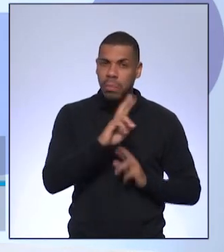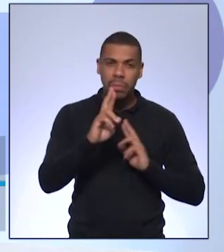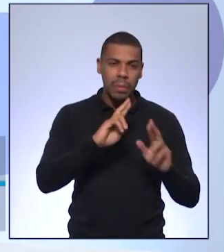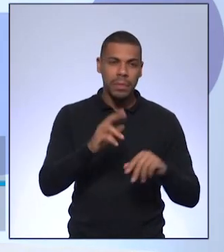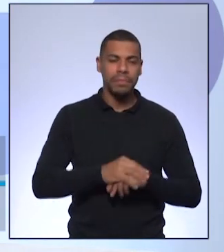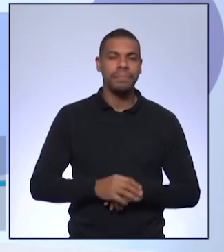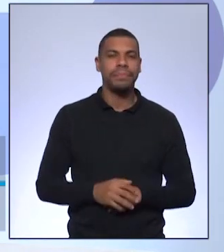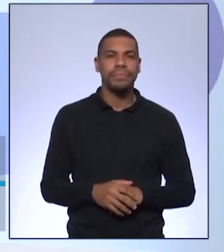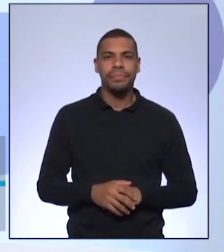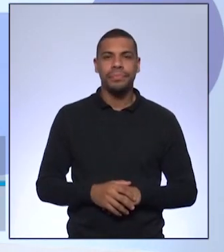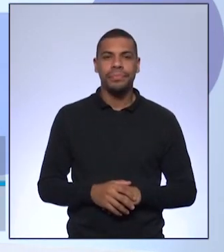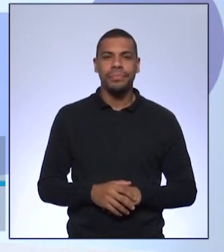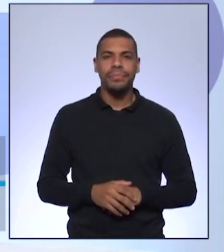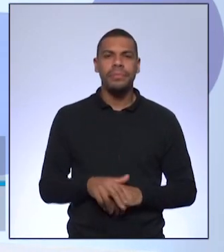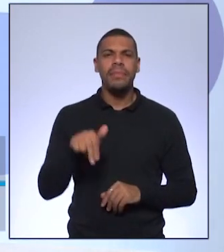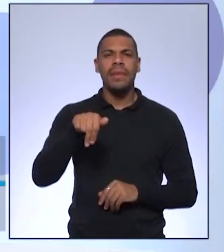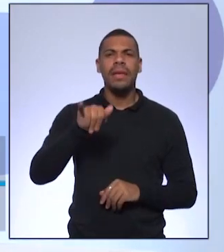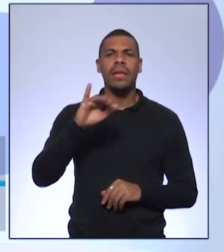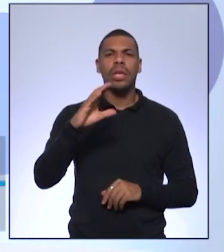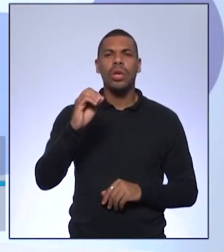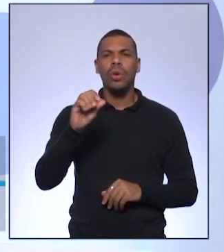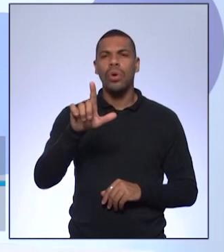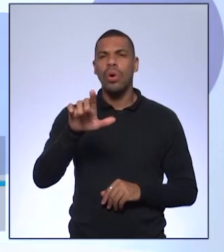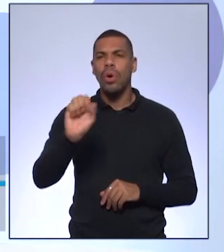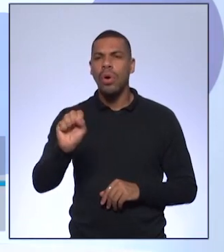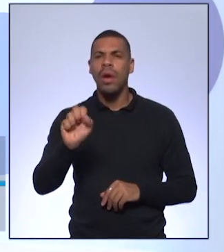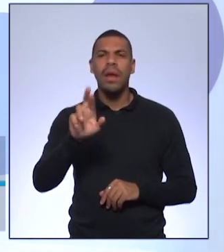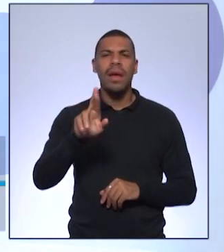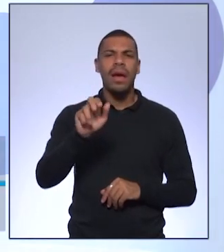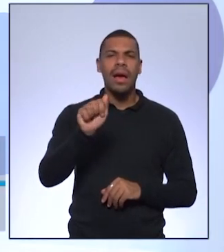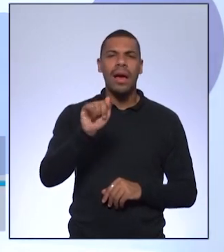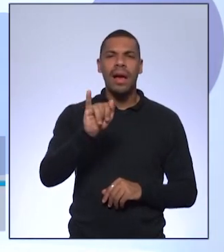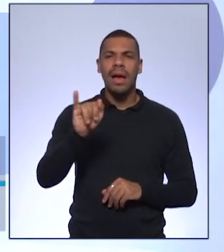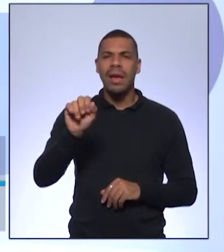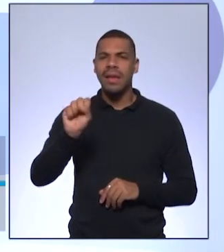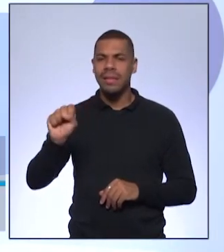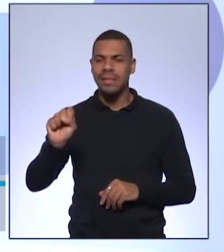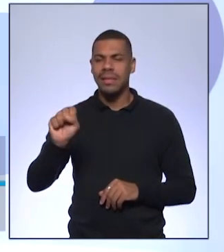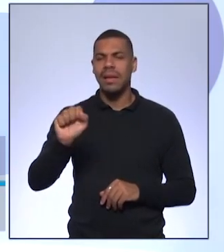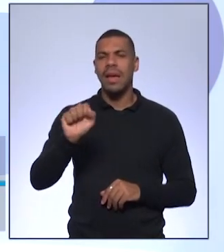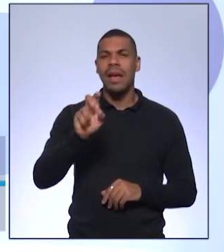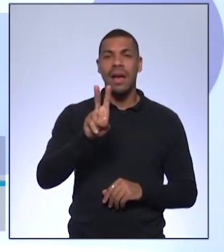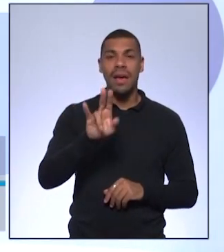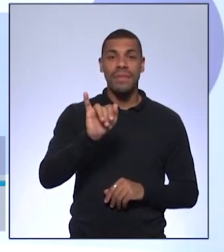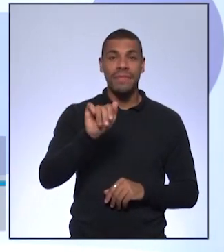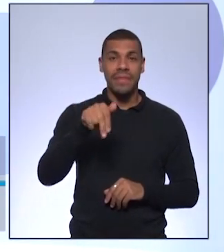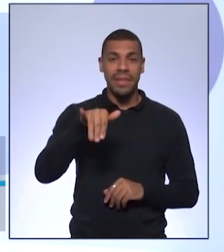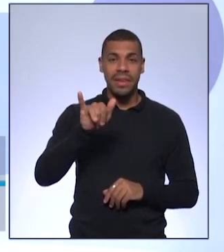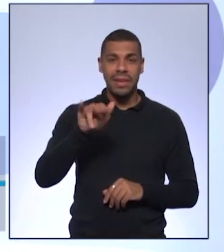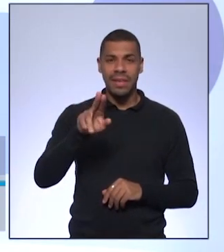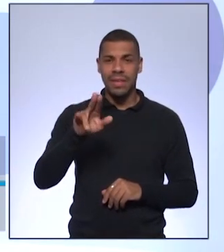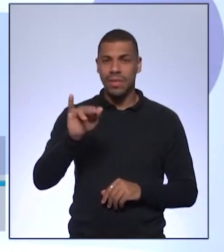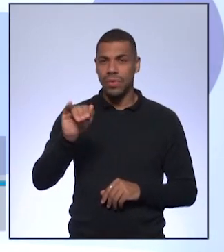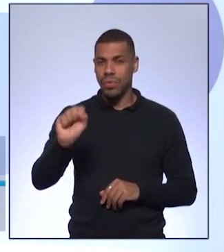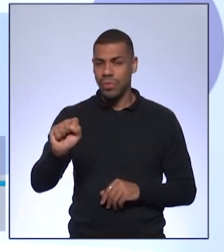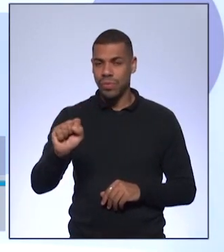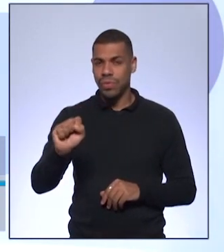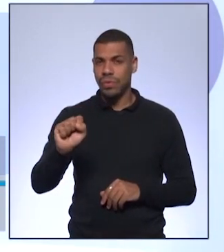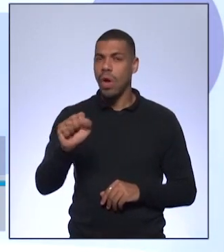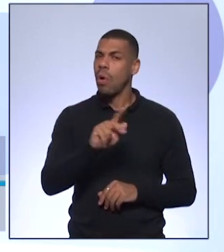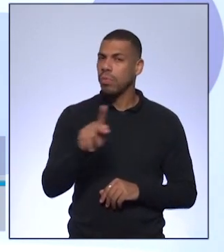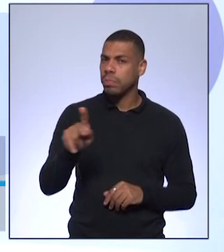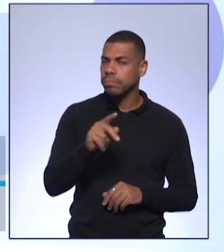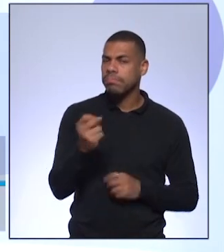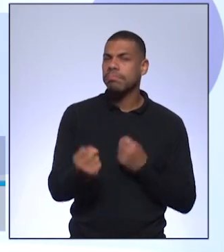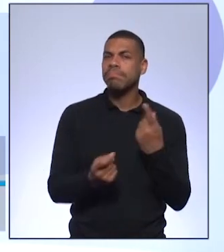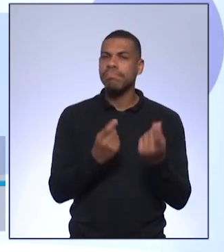sim. Nicole, Raíssa, Vinícius, o Vinícius e o professor também, alguns